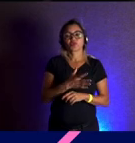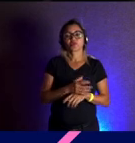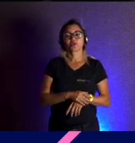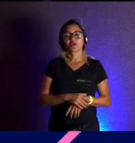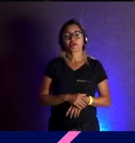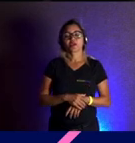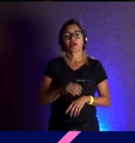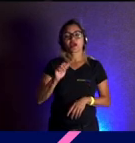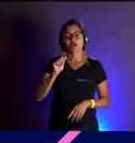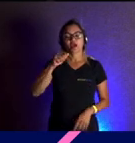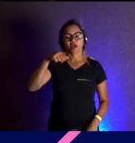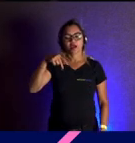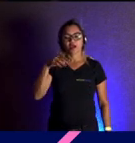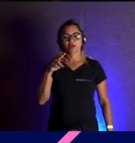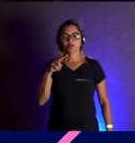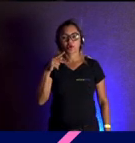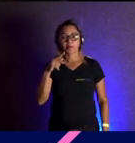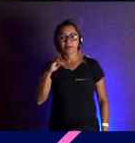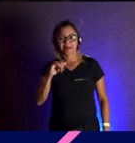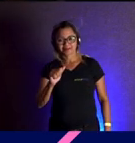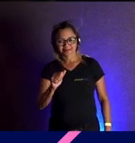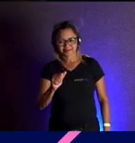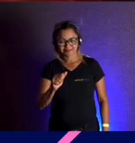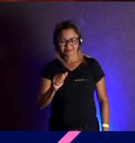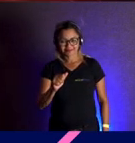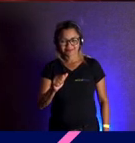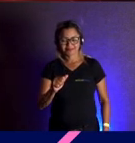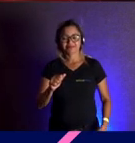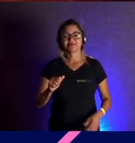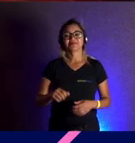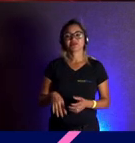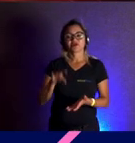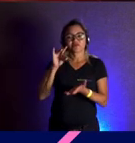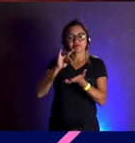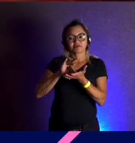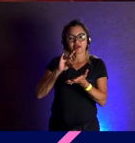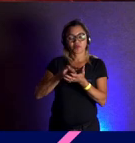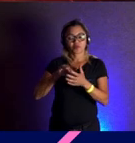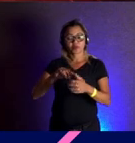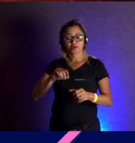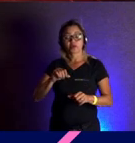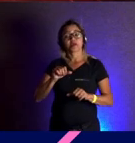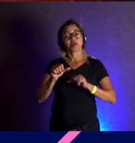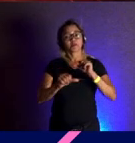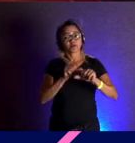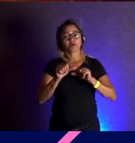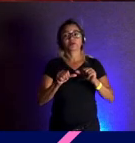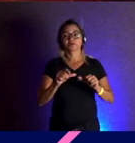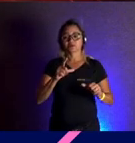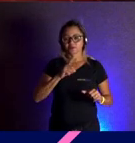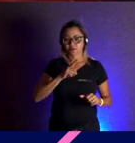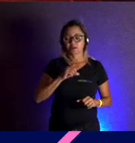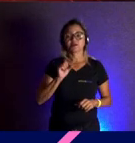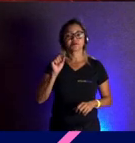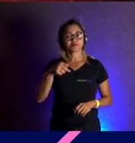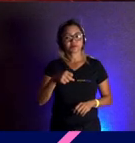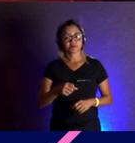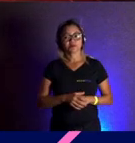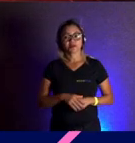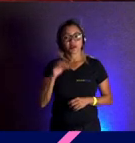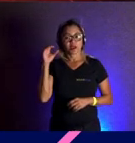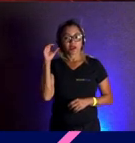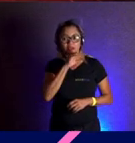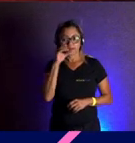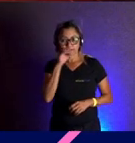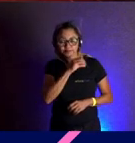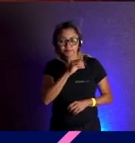Entonces, digamos que la narrativa oficial es que el cambio climático existe y que es una emergencia y que nos está haciendo daño.